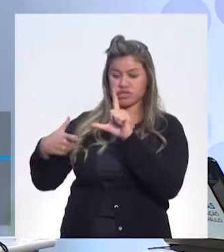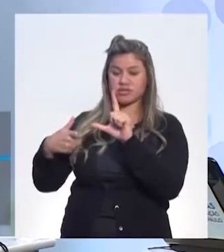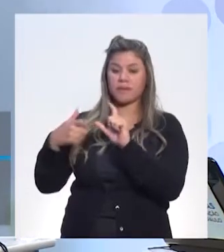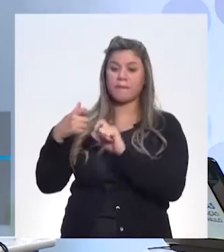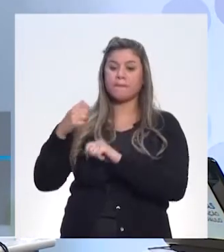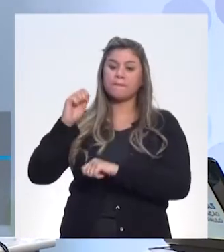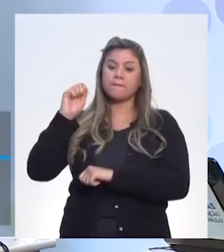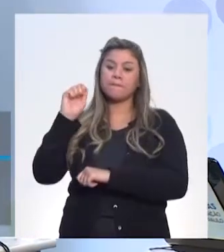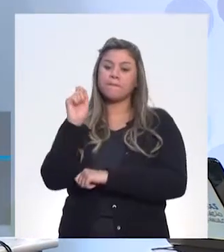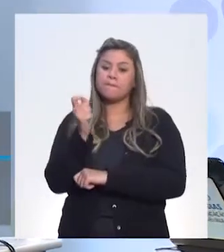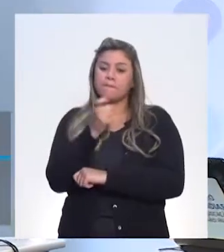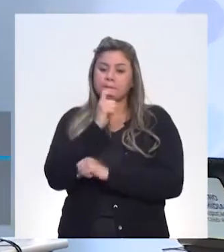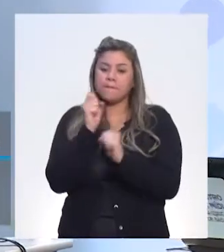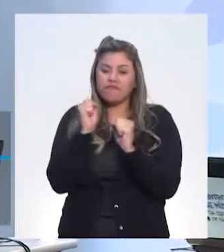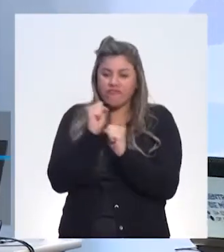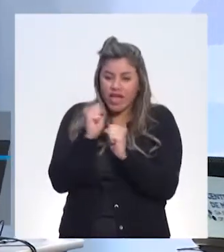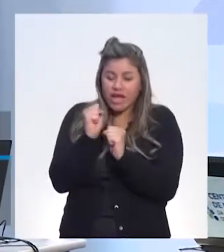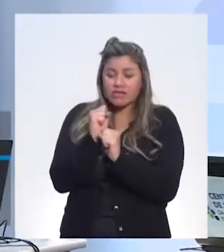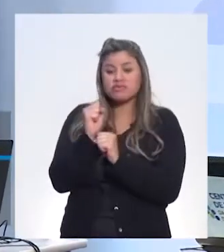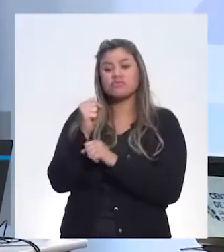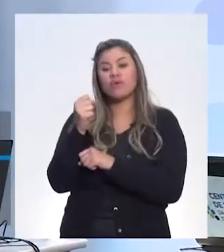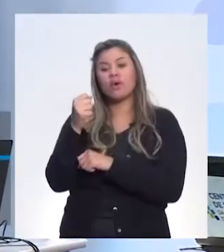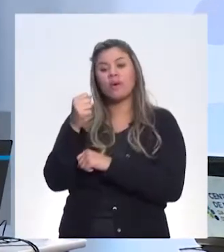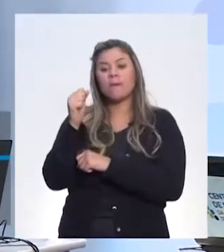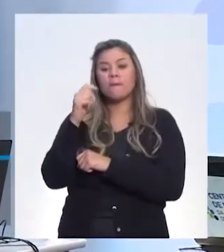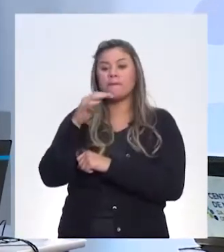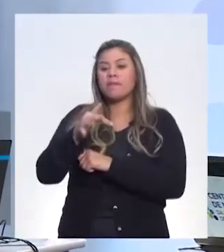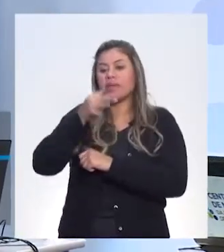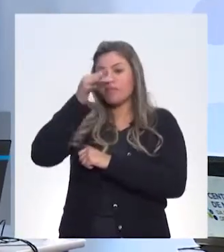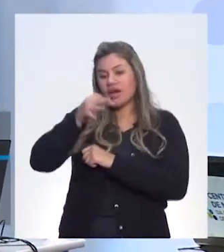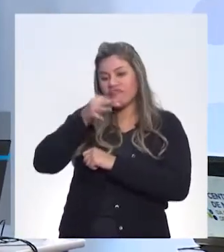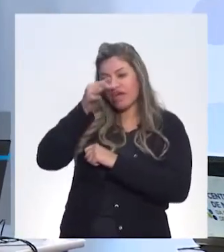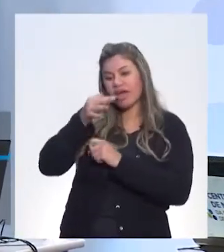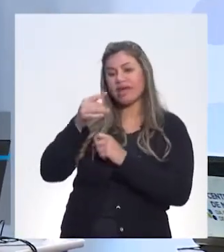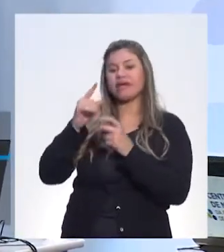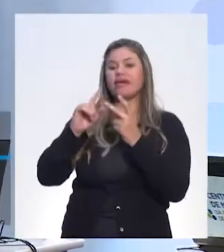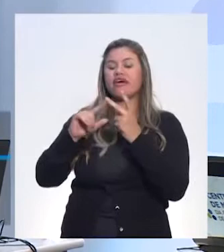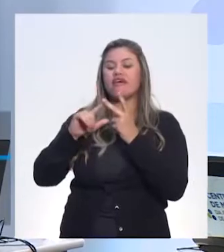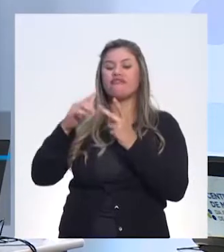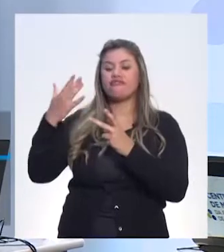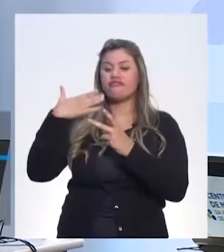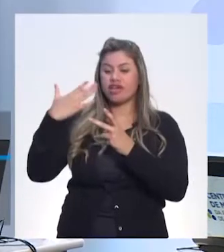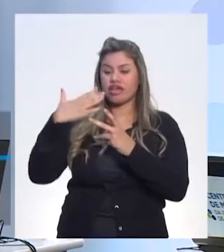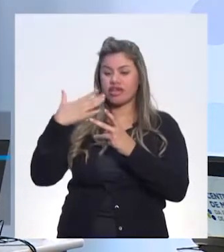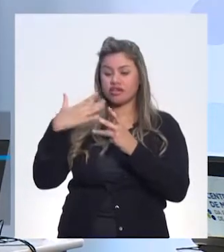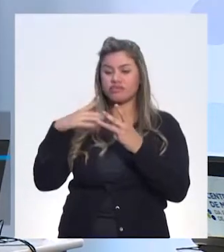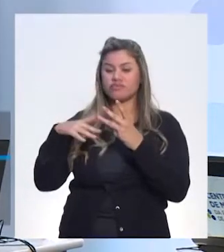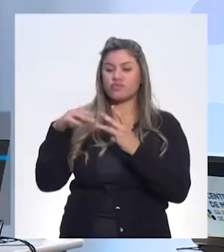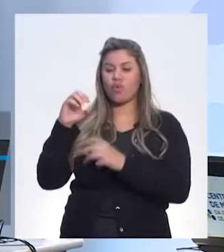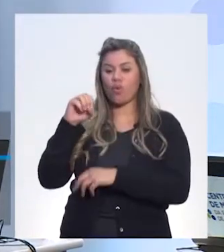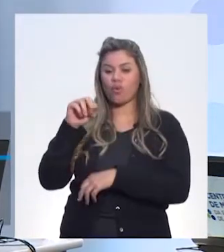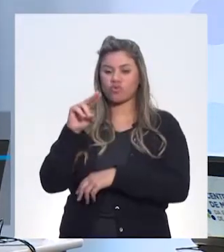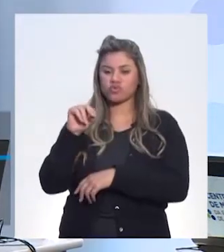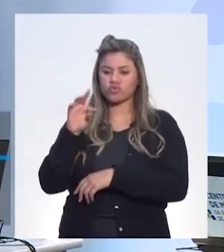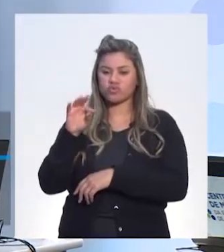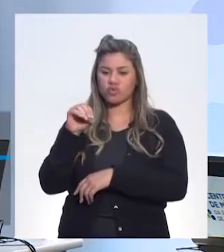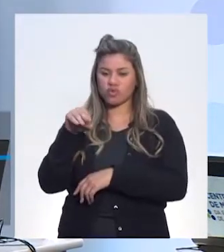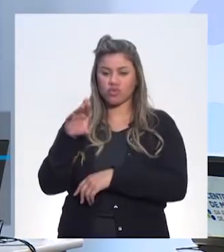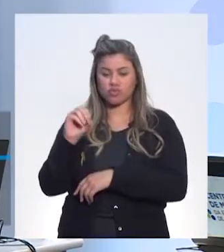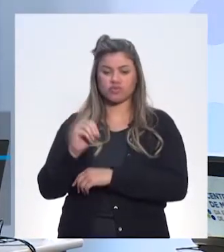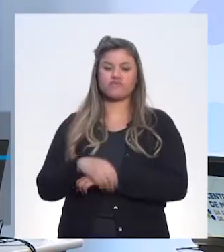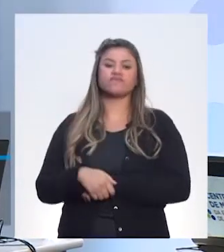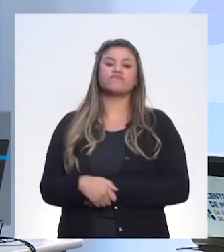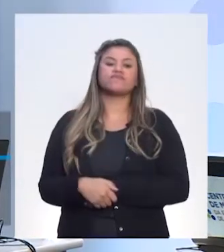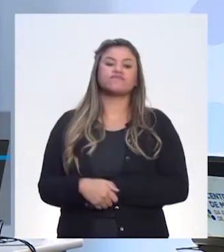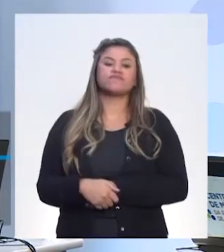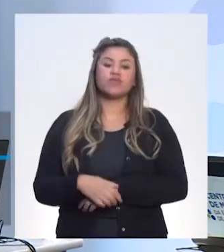ó. Eu já dividi aqui, olha, em tamanhos iguais. Por quê? De 30 até